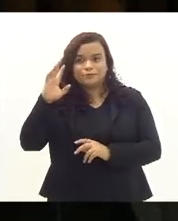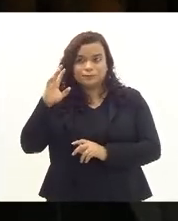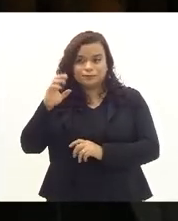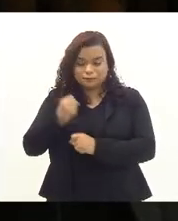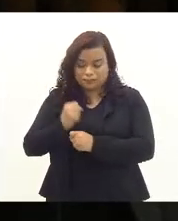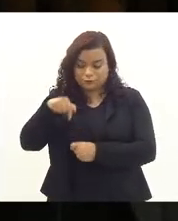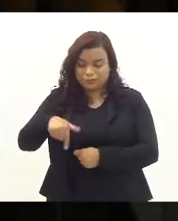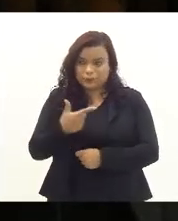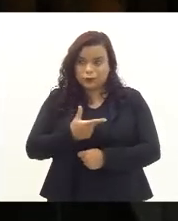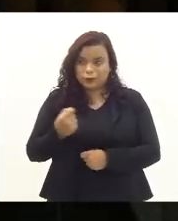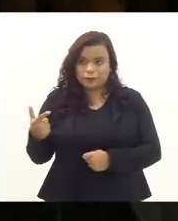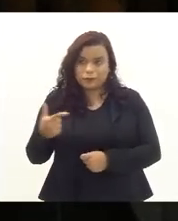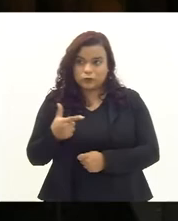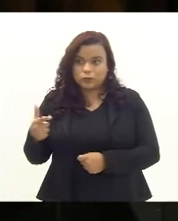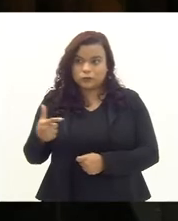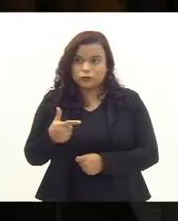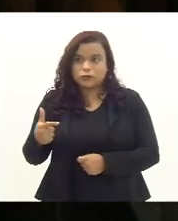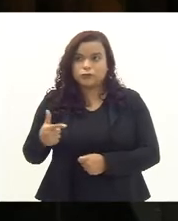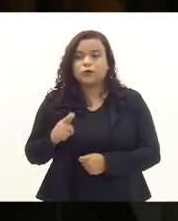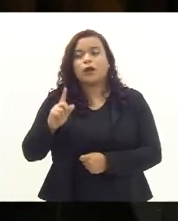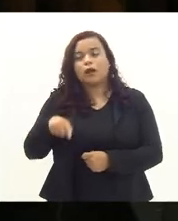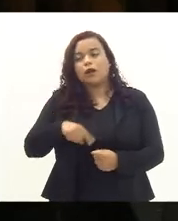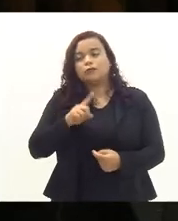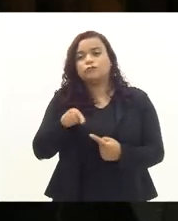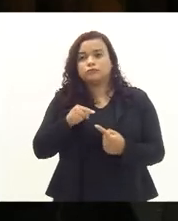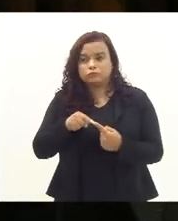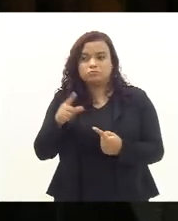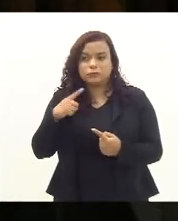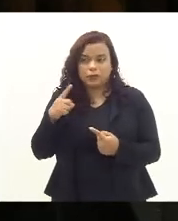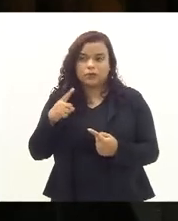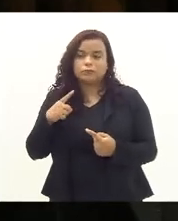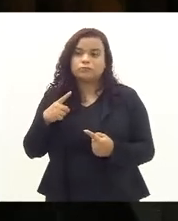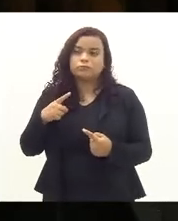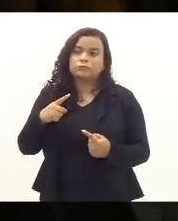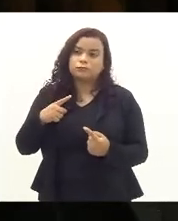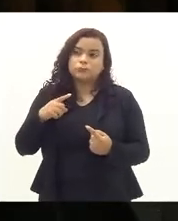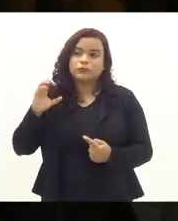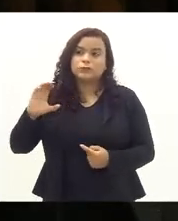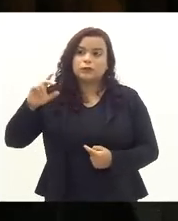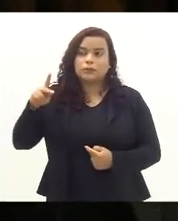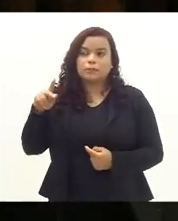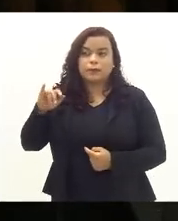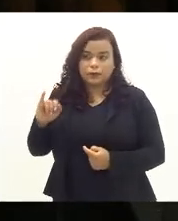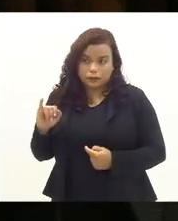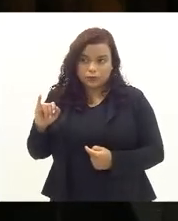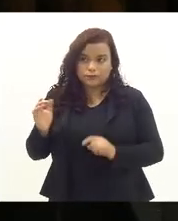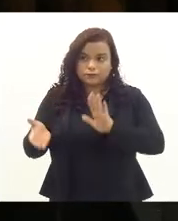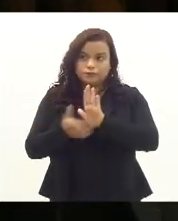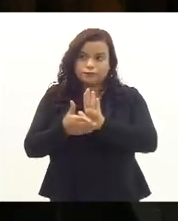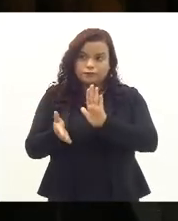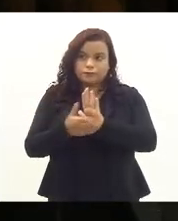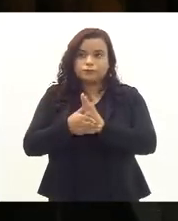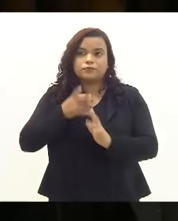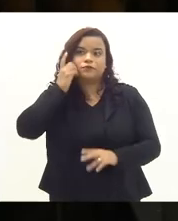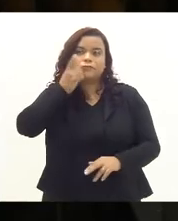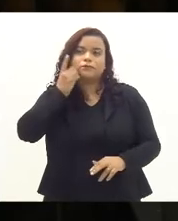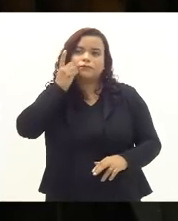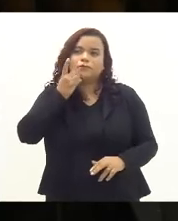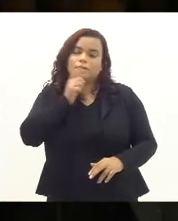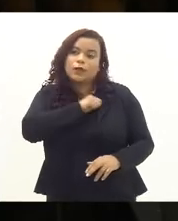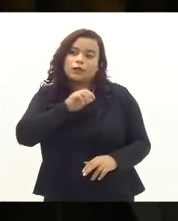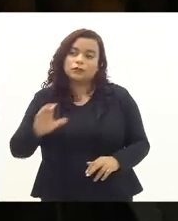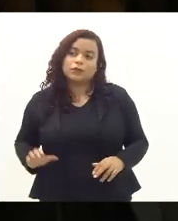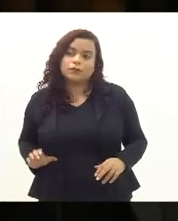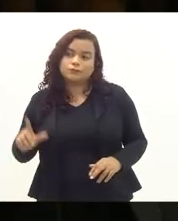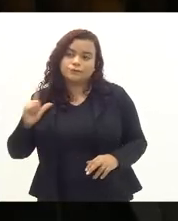2022 quem tá sendo objeto de uma CPI proposta pelo Deputado André